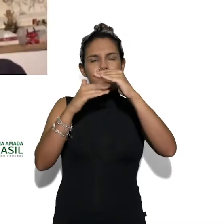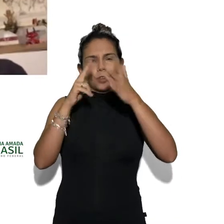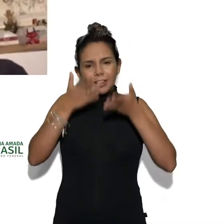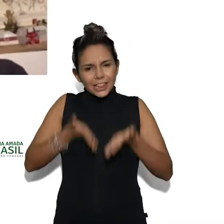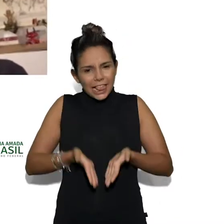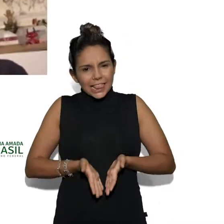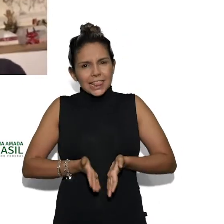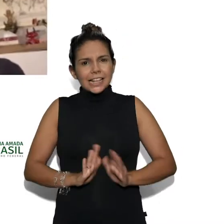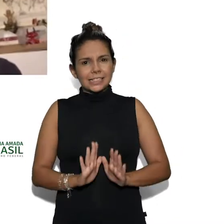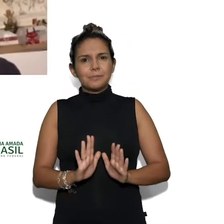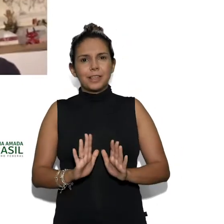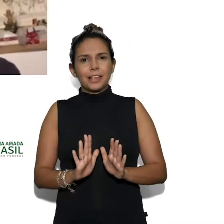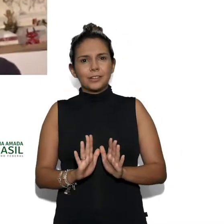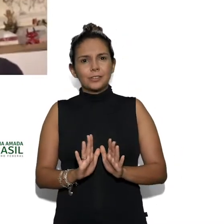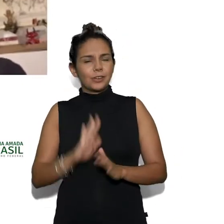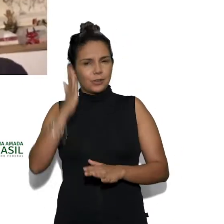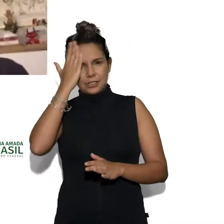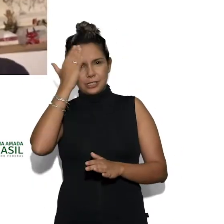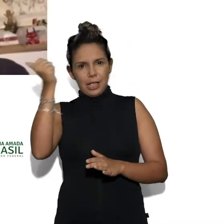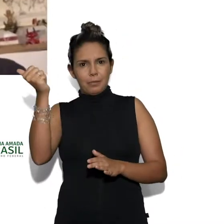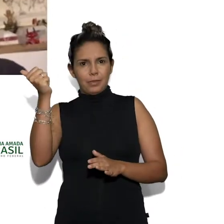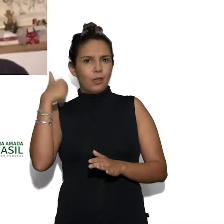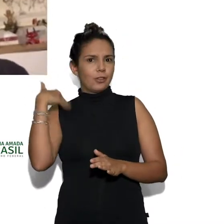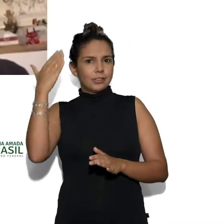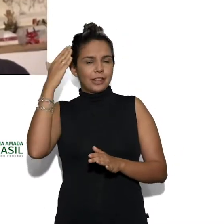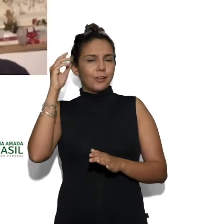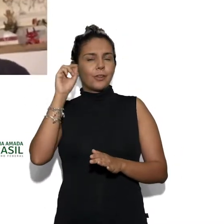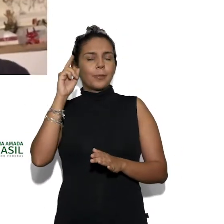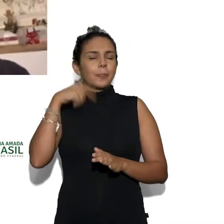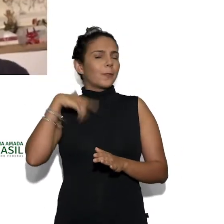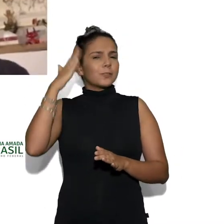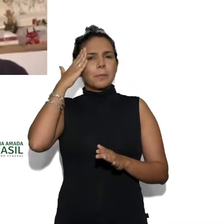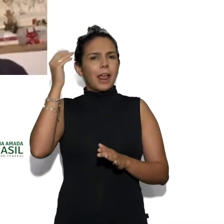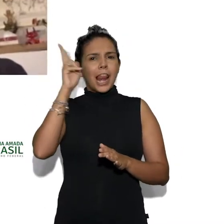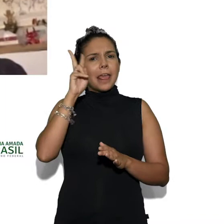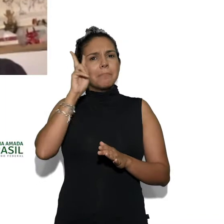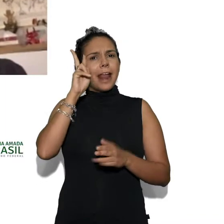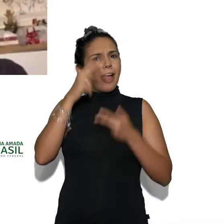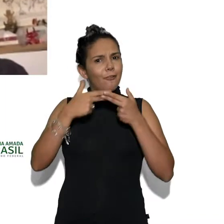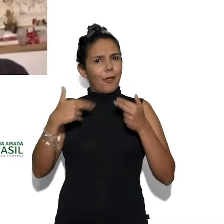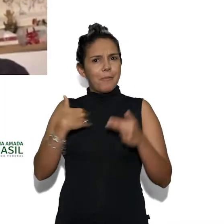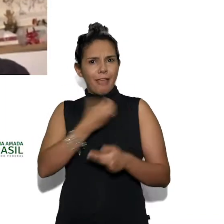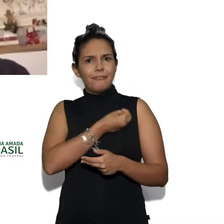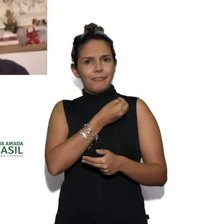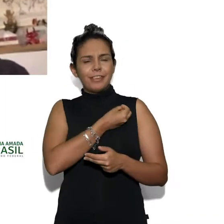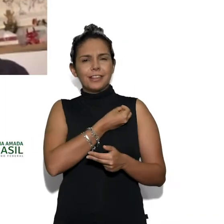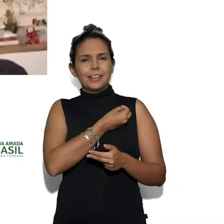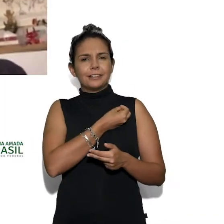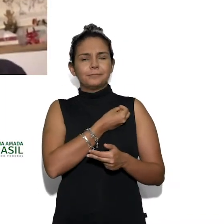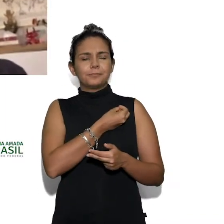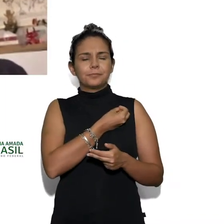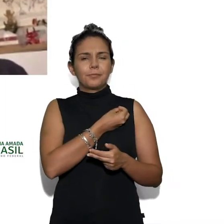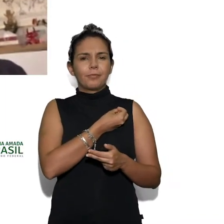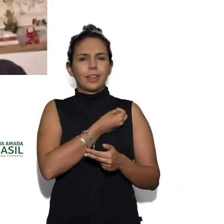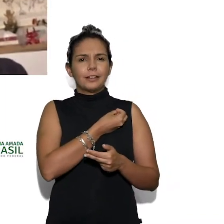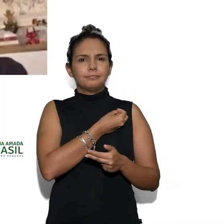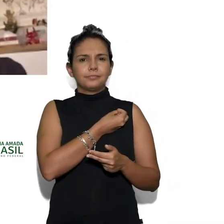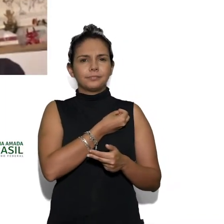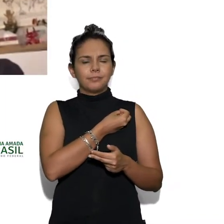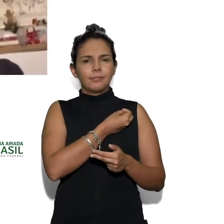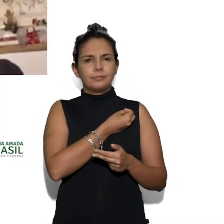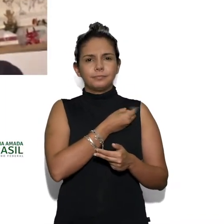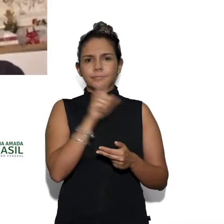que eu não sabia que eu sabia tantas coisas sobre a minha vida. talvez não me tivesse sido nunca